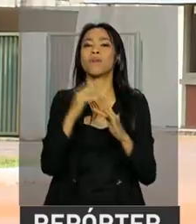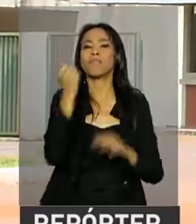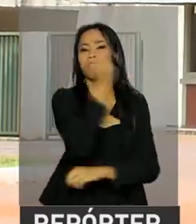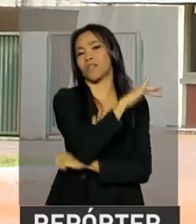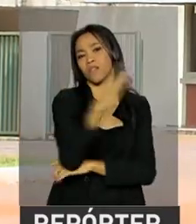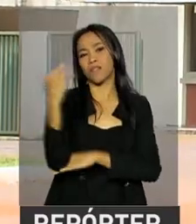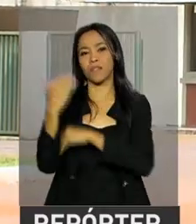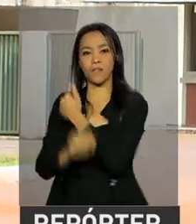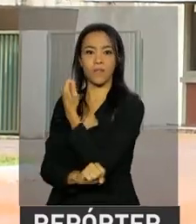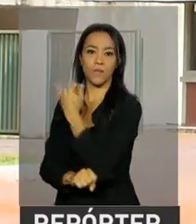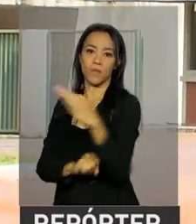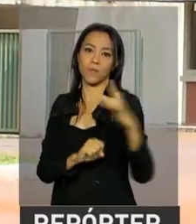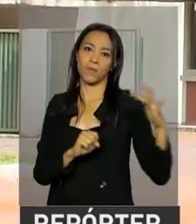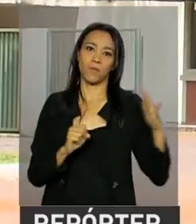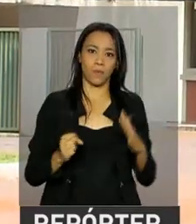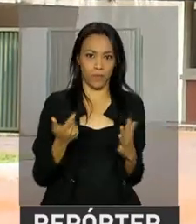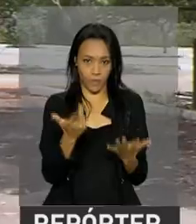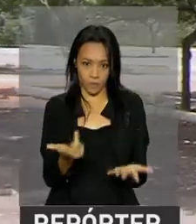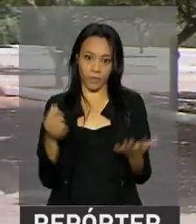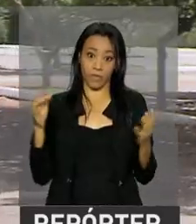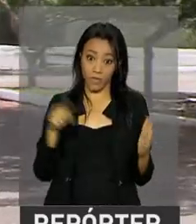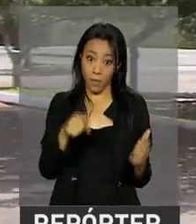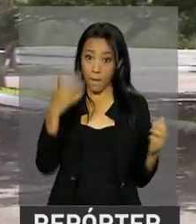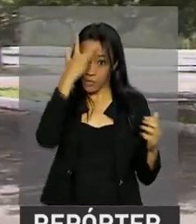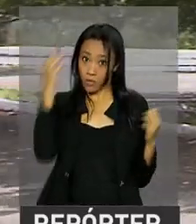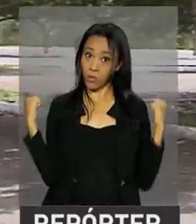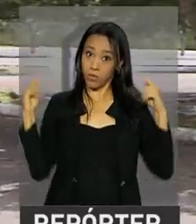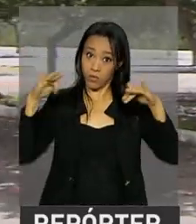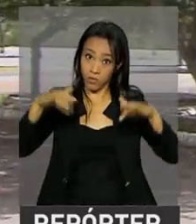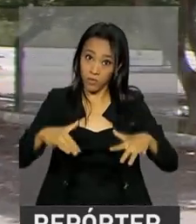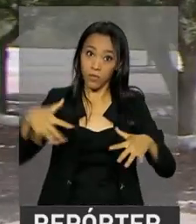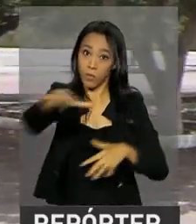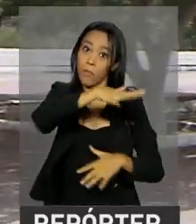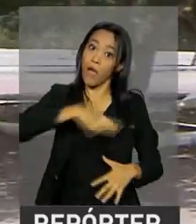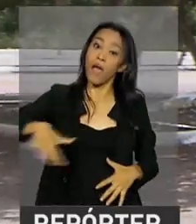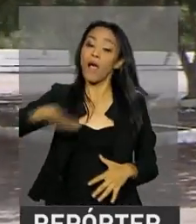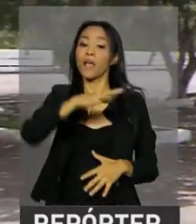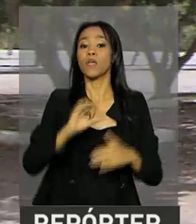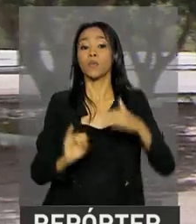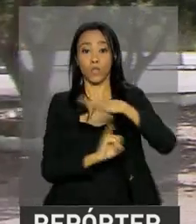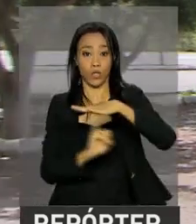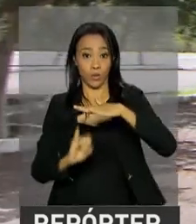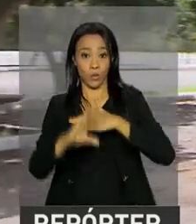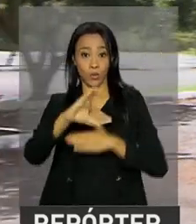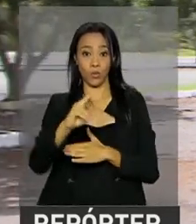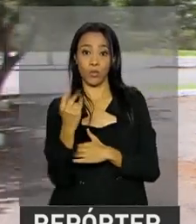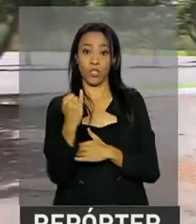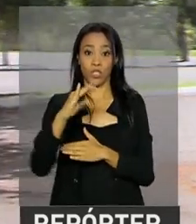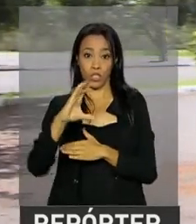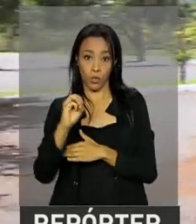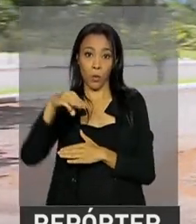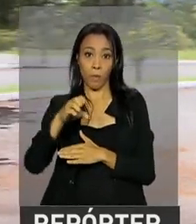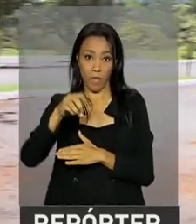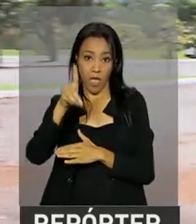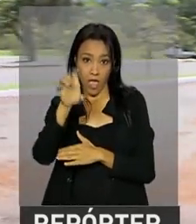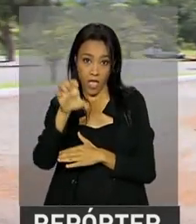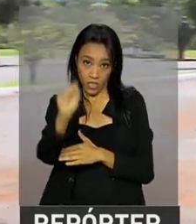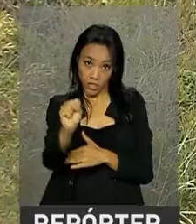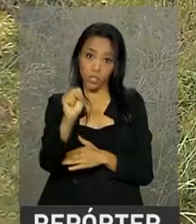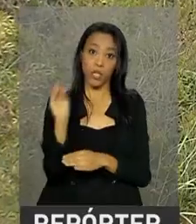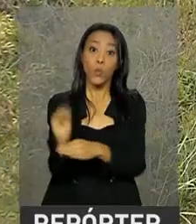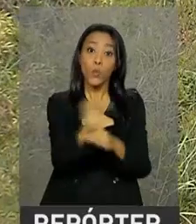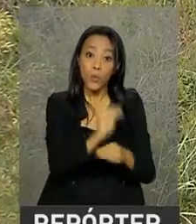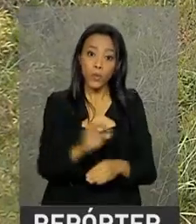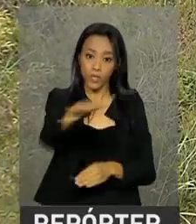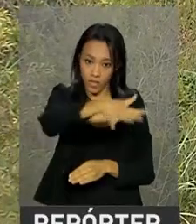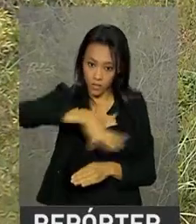Para melhorar a recepção de brasilienses e turistas no parque, o Instituto Chico Mendes de Conservação da Biodiversidade